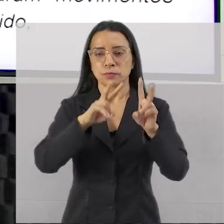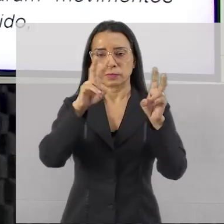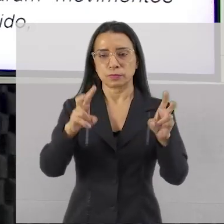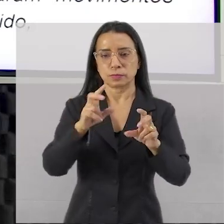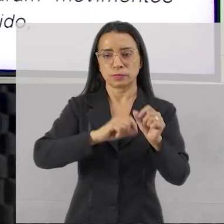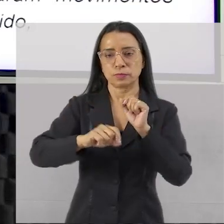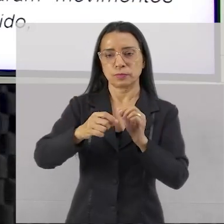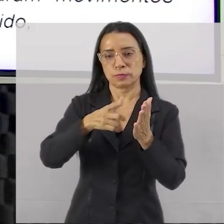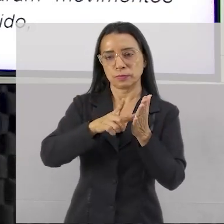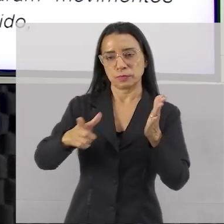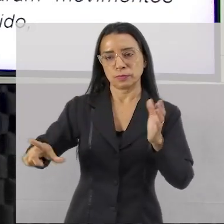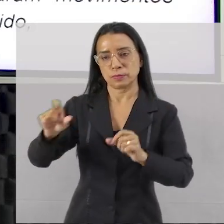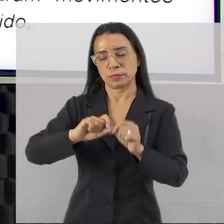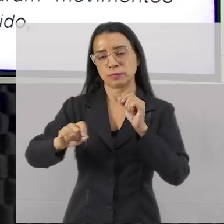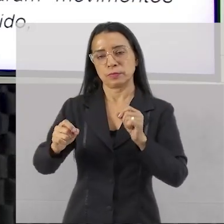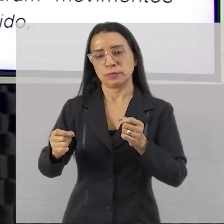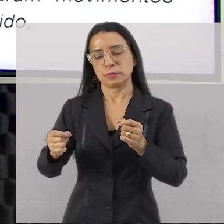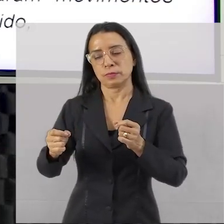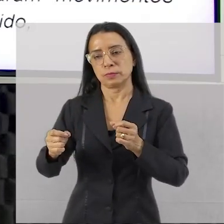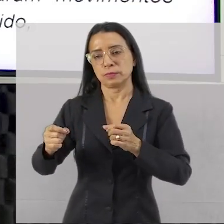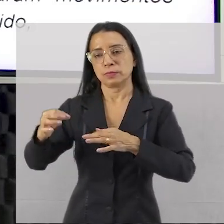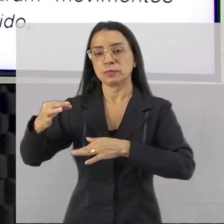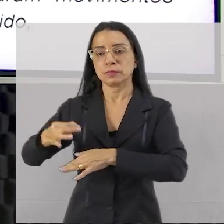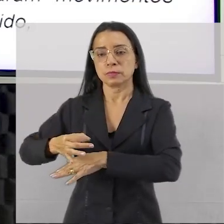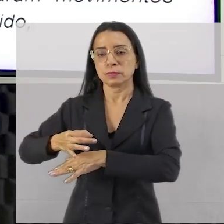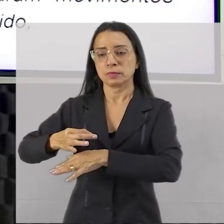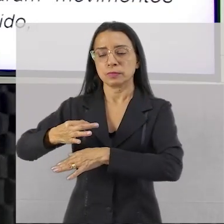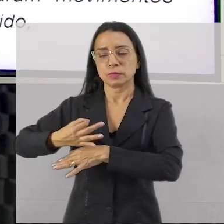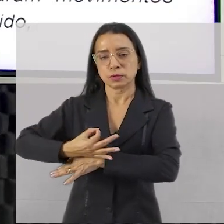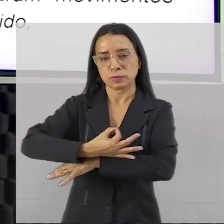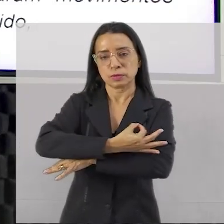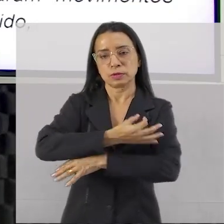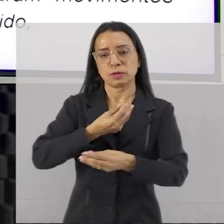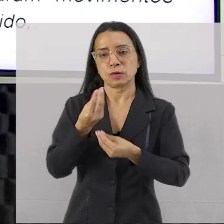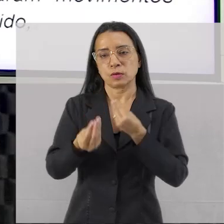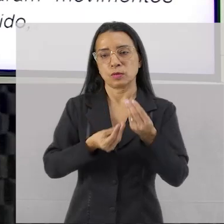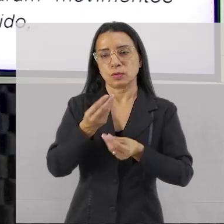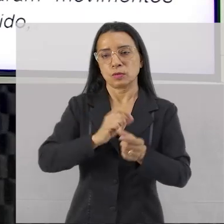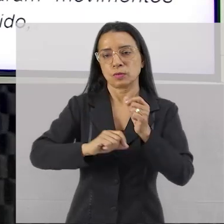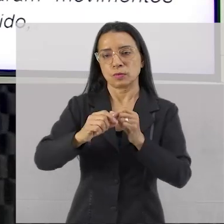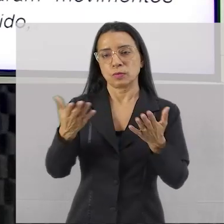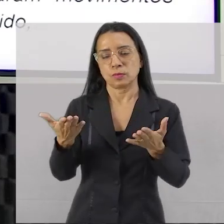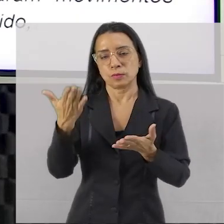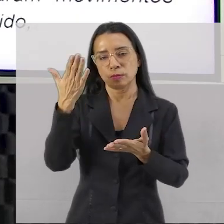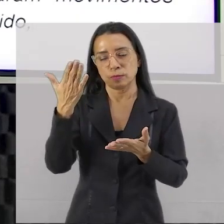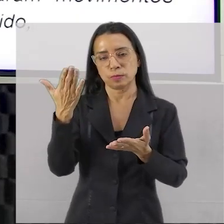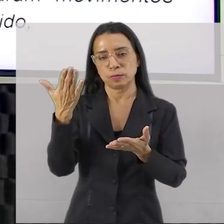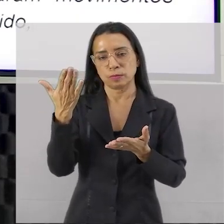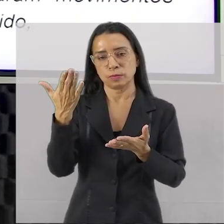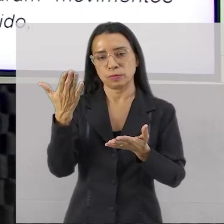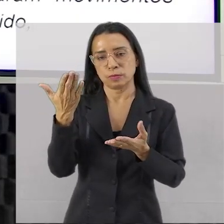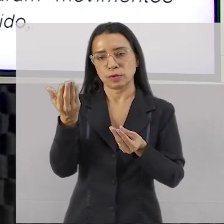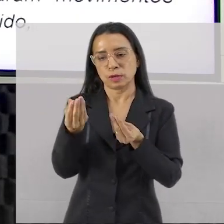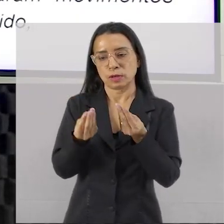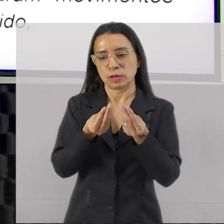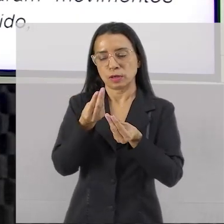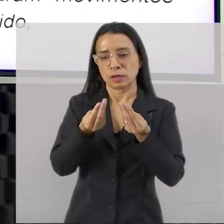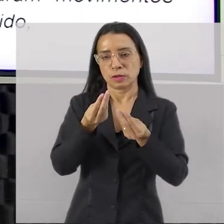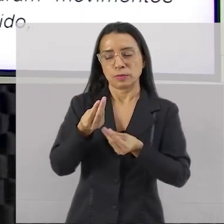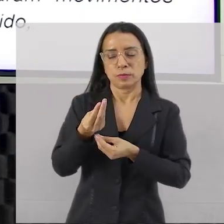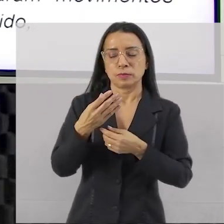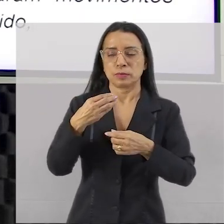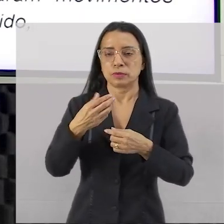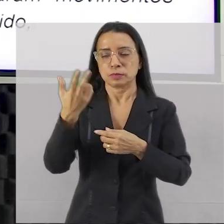tema a literatura de ficção como ferramenta para a compreensão da realidade. Será que a literatura